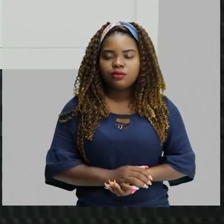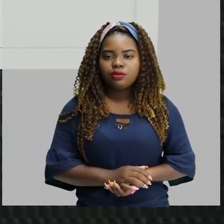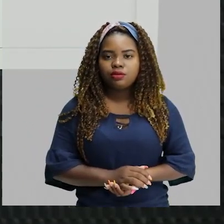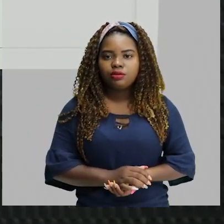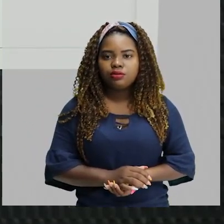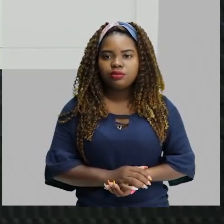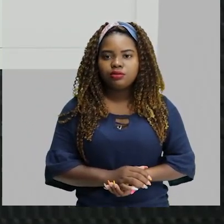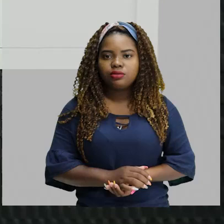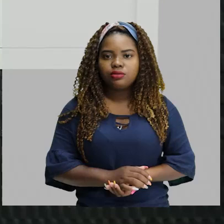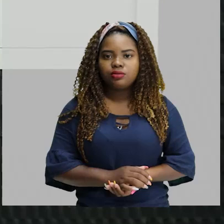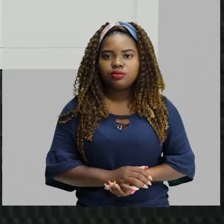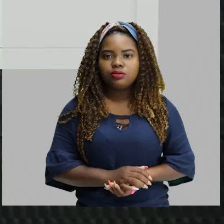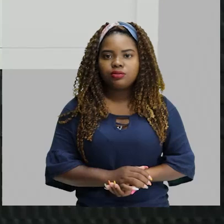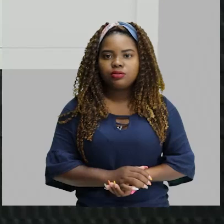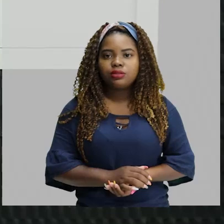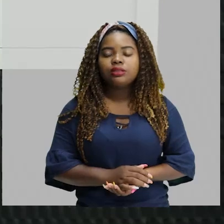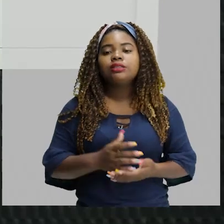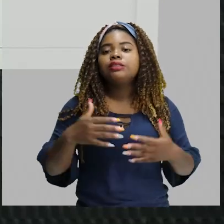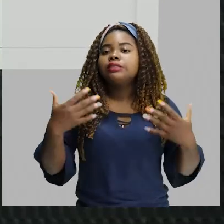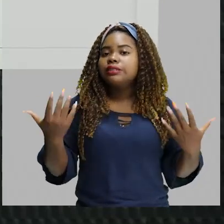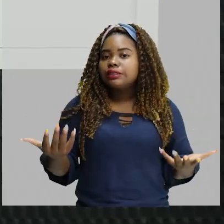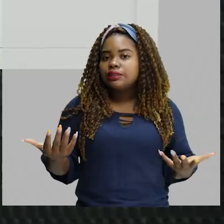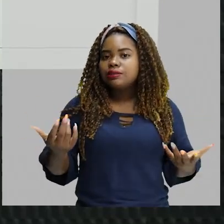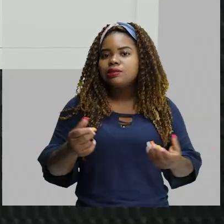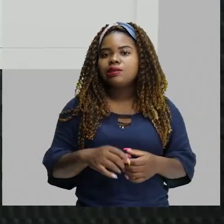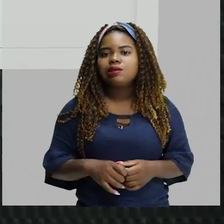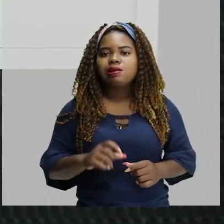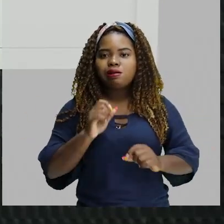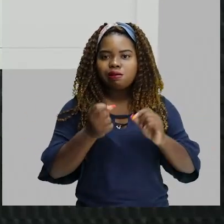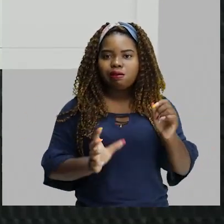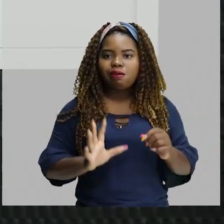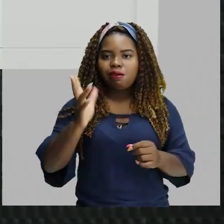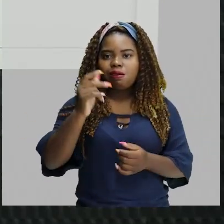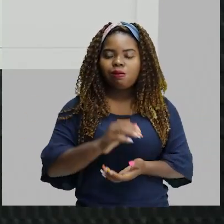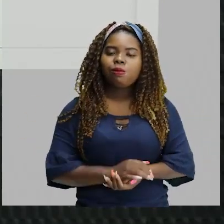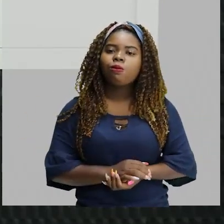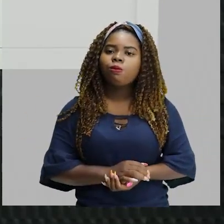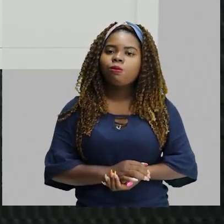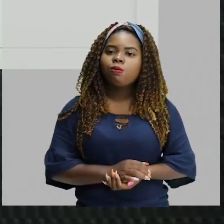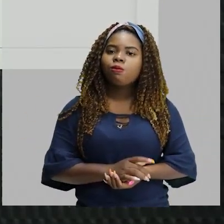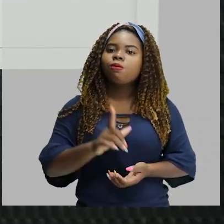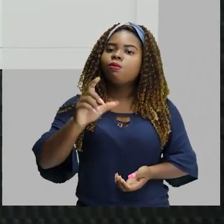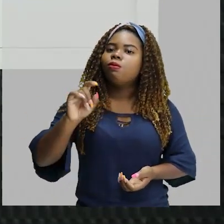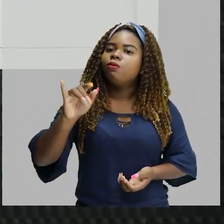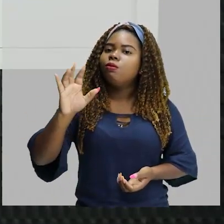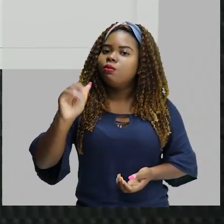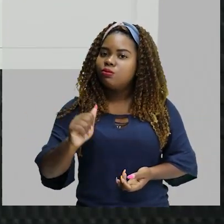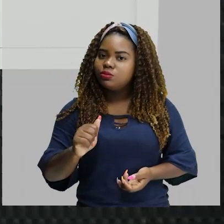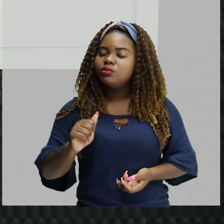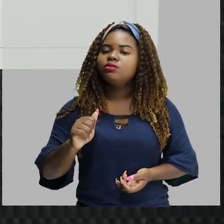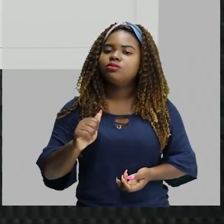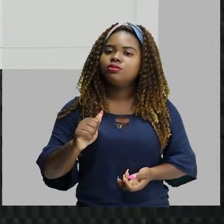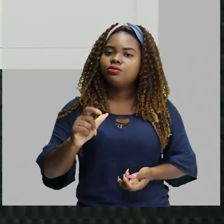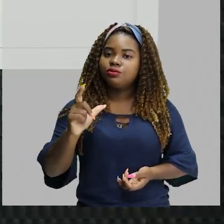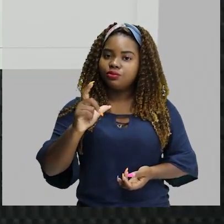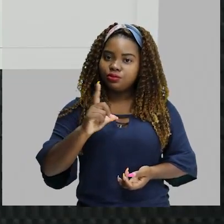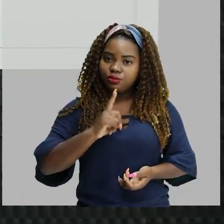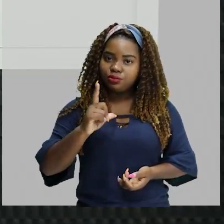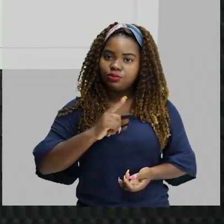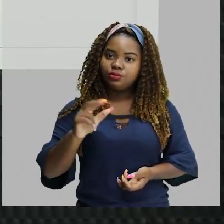caro, tá, amigo e colega de trabalho, que a lógica ela vai prestar